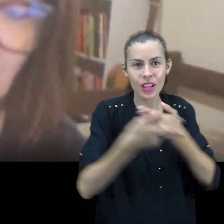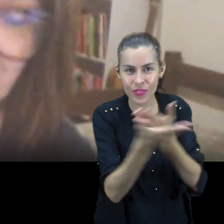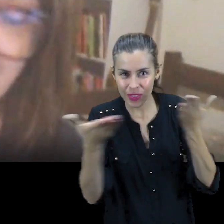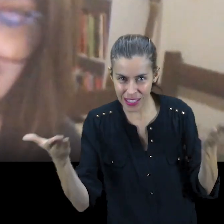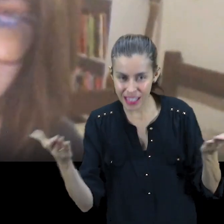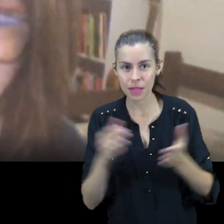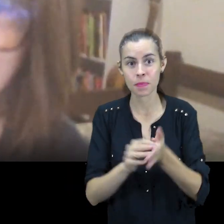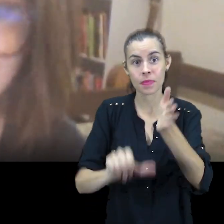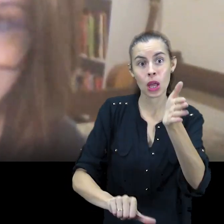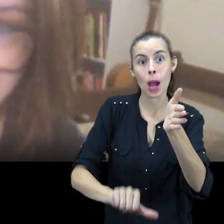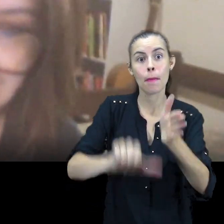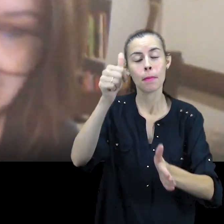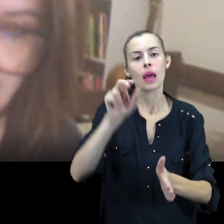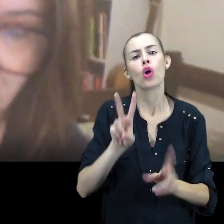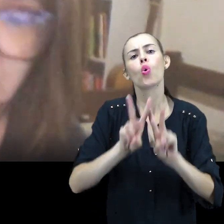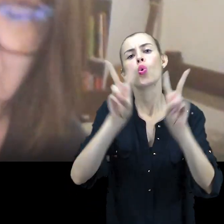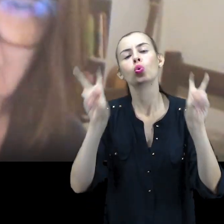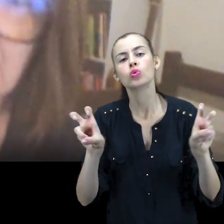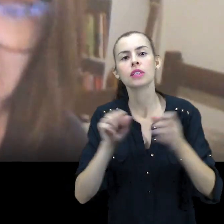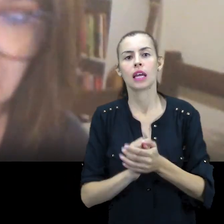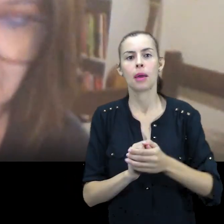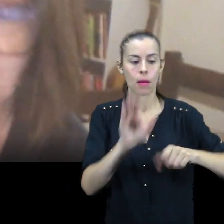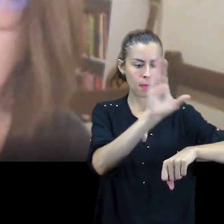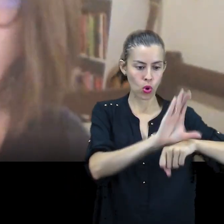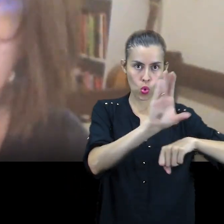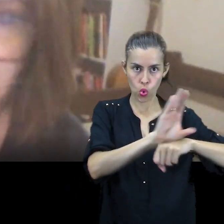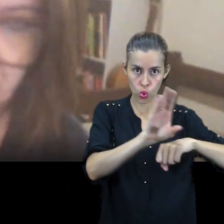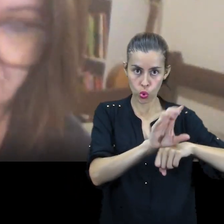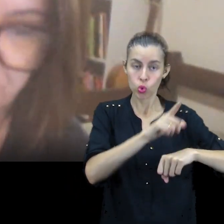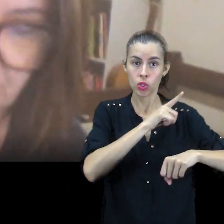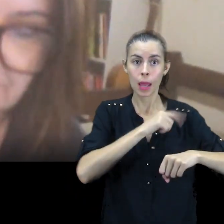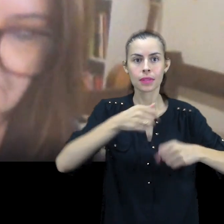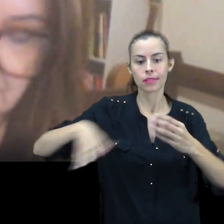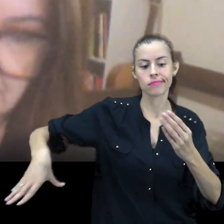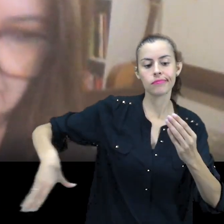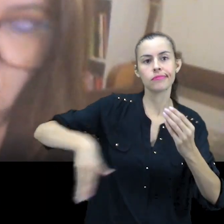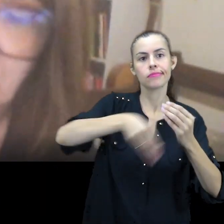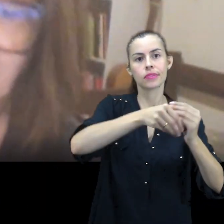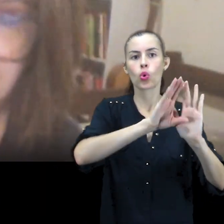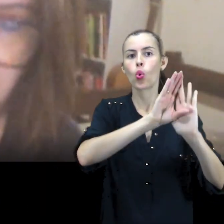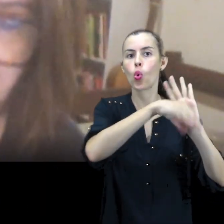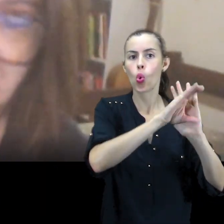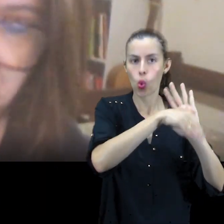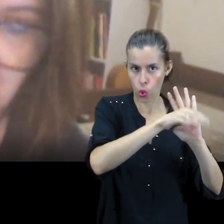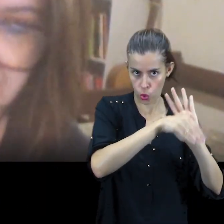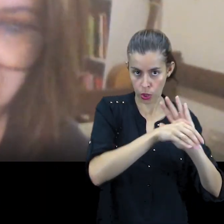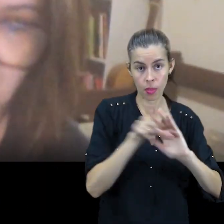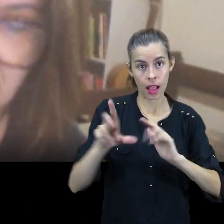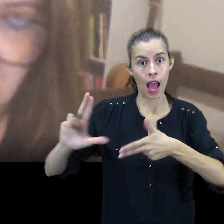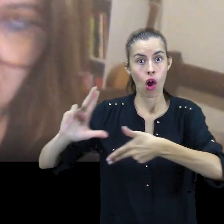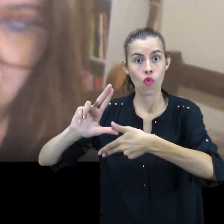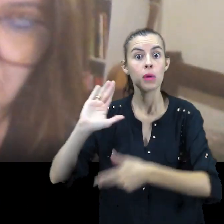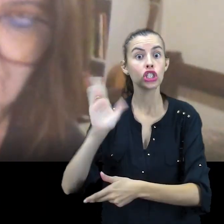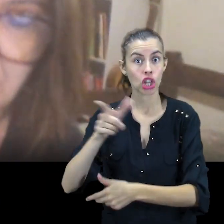vocês. Uma primeira trata da extensão e como a UFBA foi incorporando as